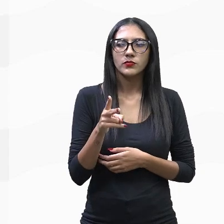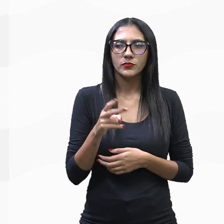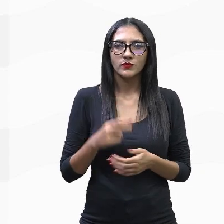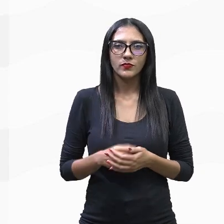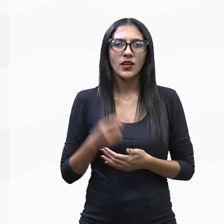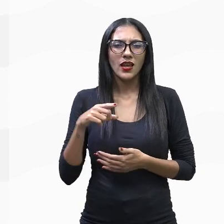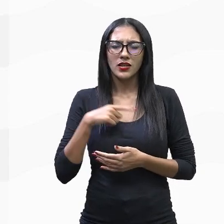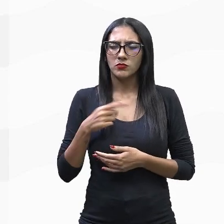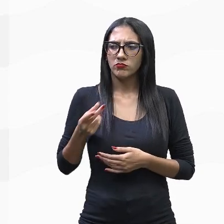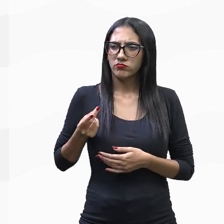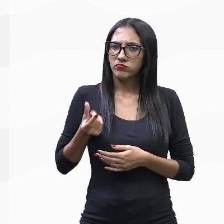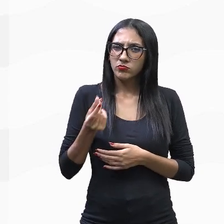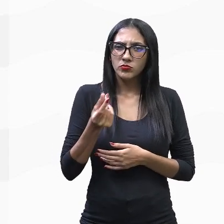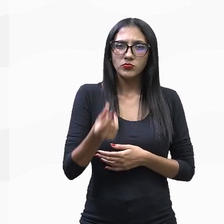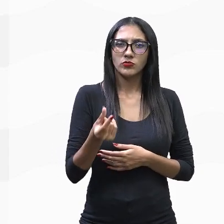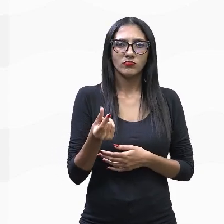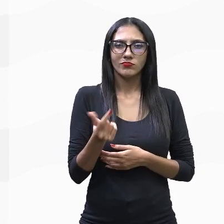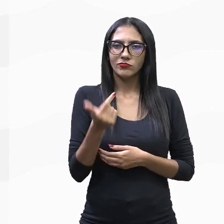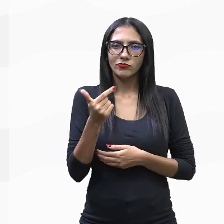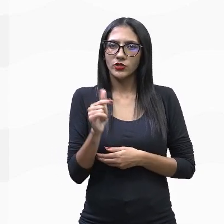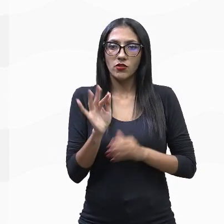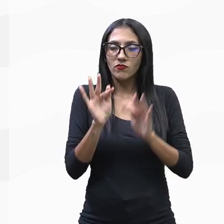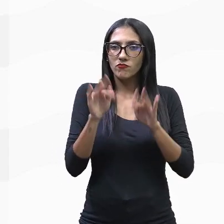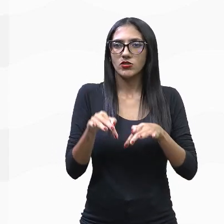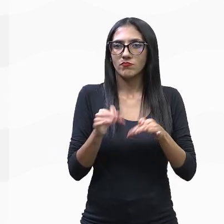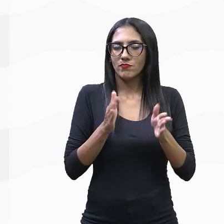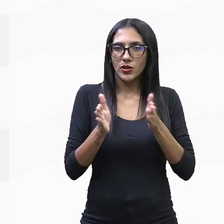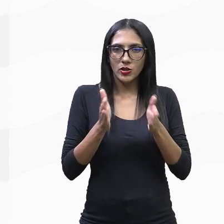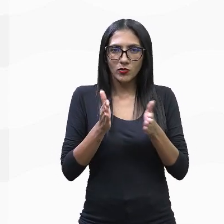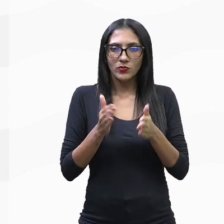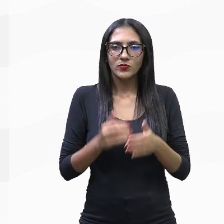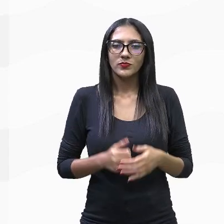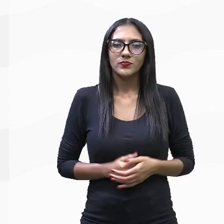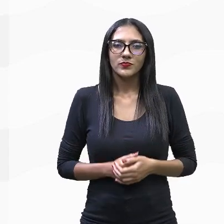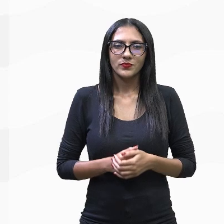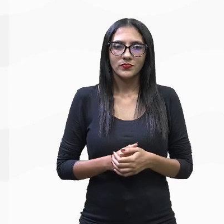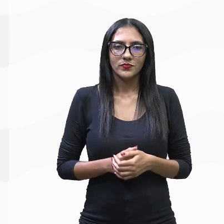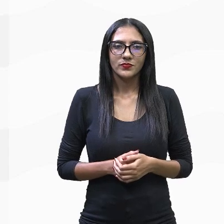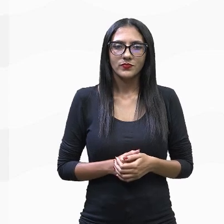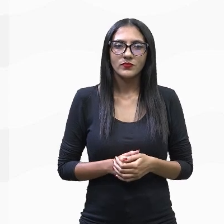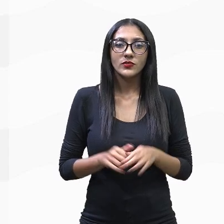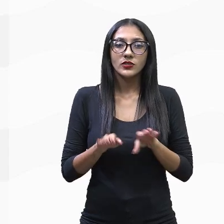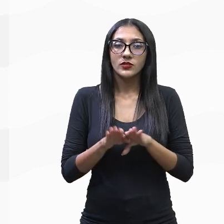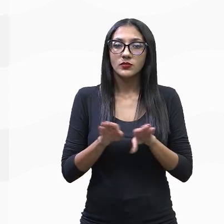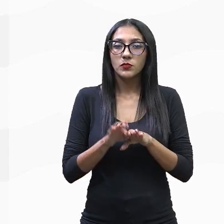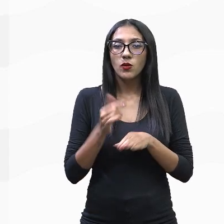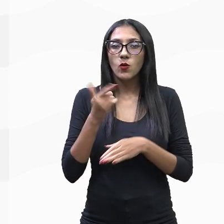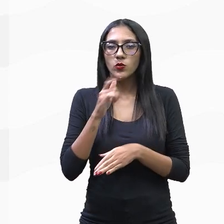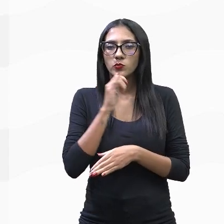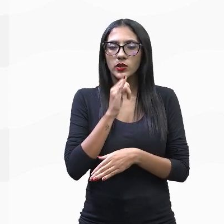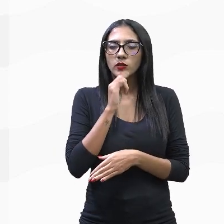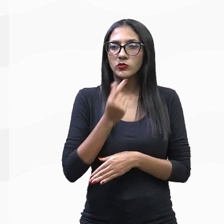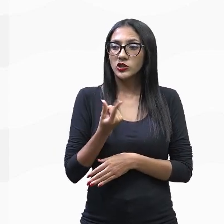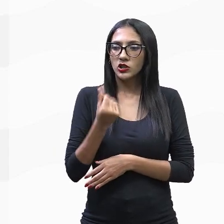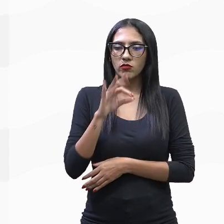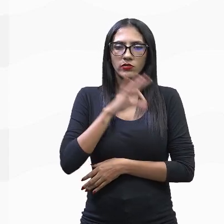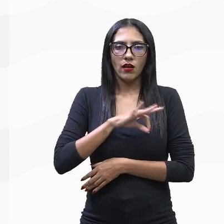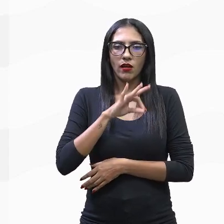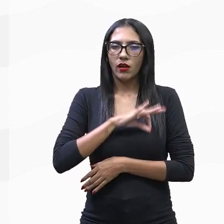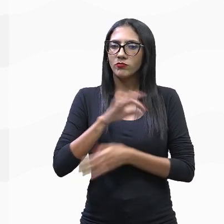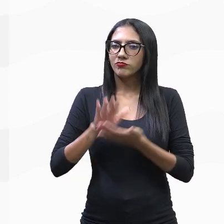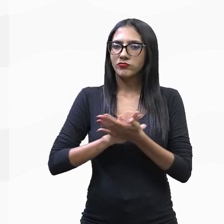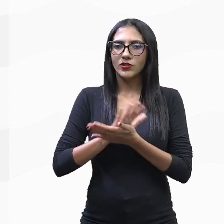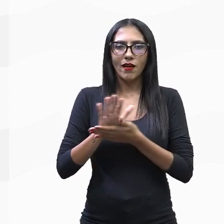os que trabalham sem um prazo definido para o término do serviço, né? E tem ainda aqueles que são os trabalhadores não remunerados, que trabalham